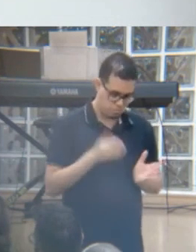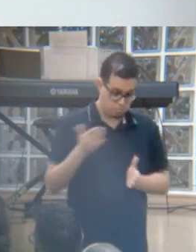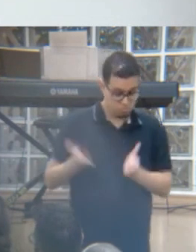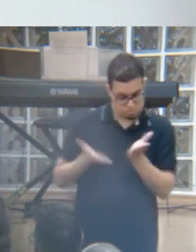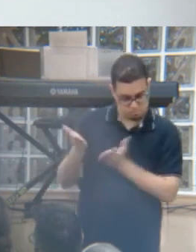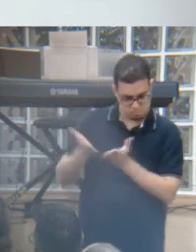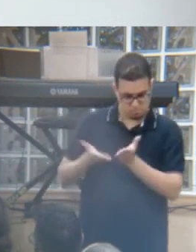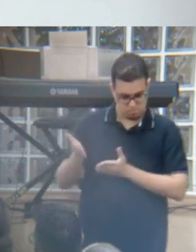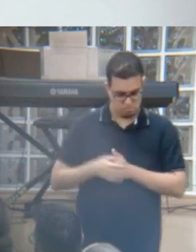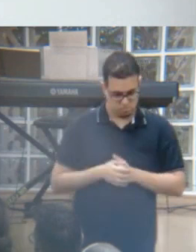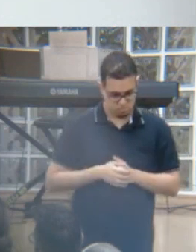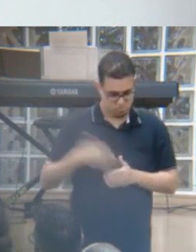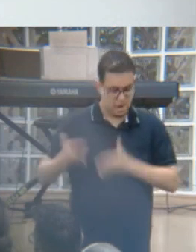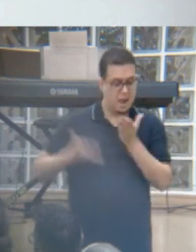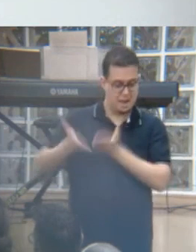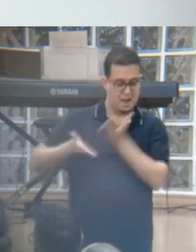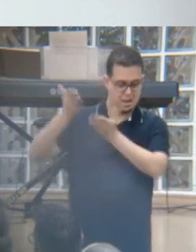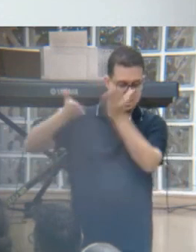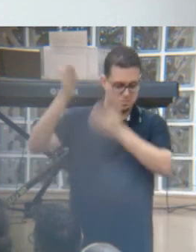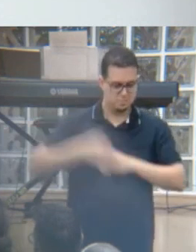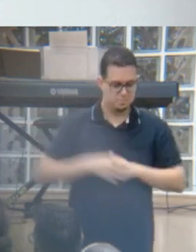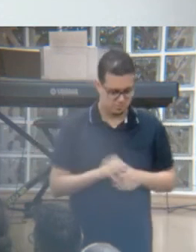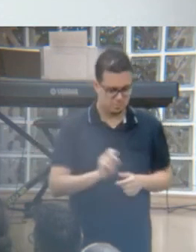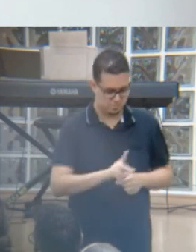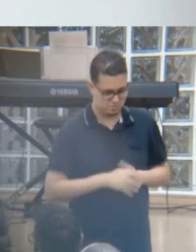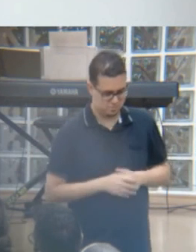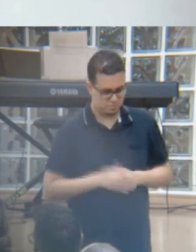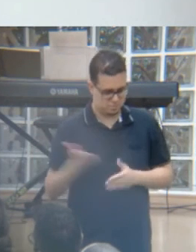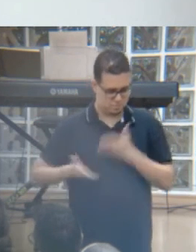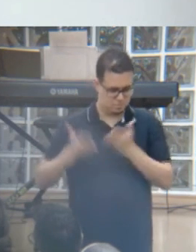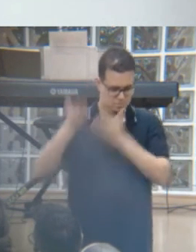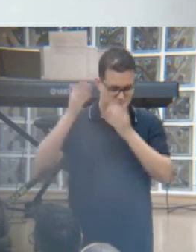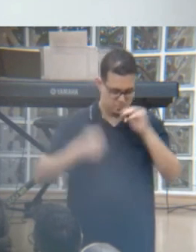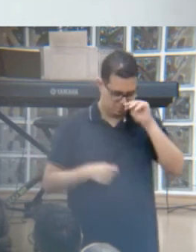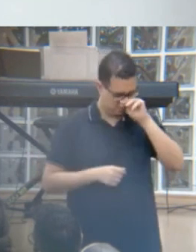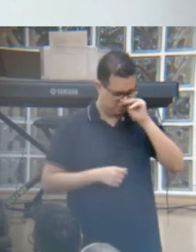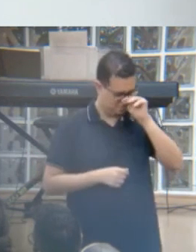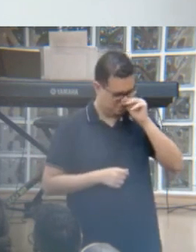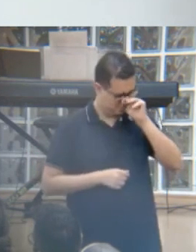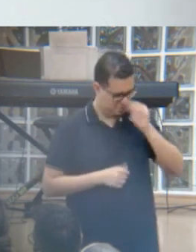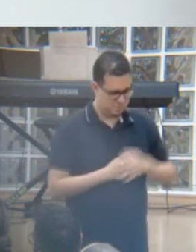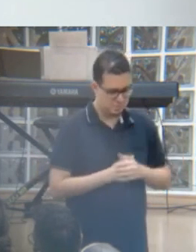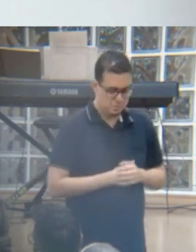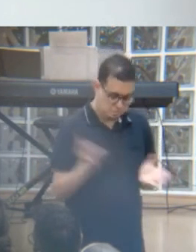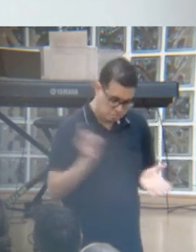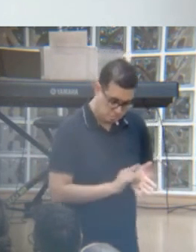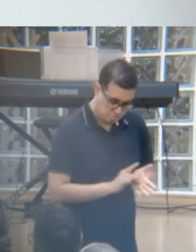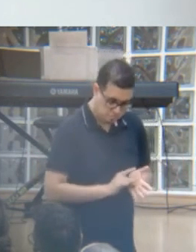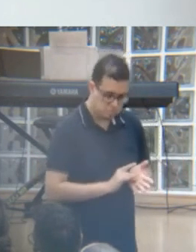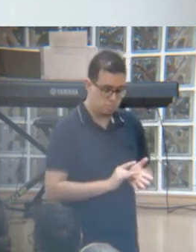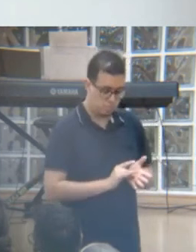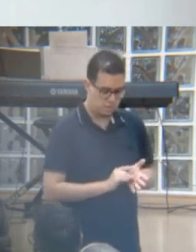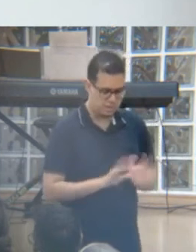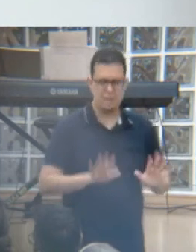parece verdadeiro, não parece? Ele está dizendo com isso: não existe uma verdade absoluta. Ela pensa de um jeito, você pensa de